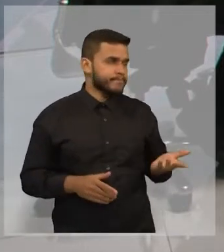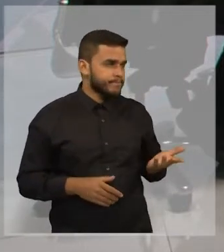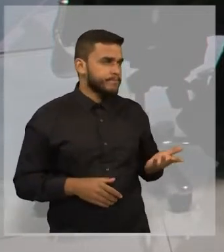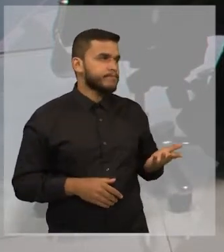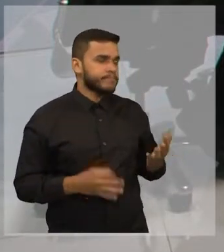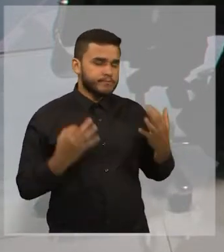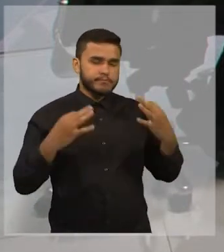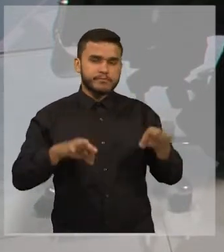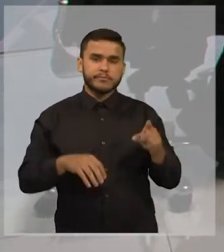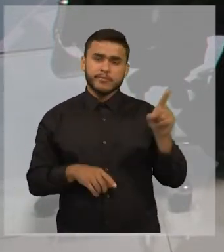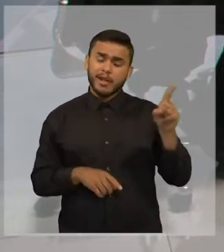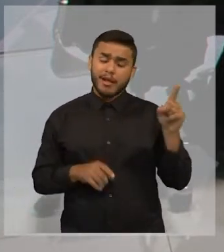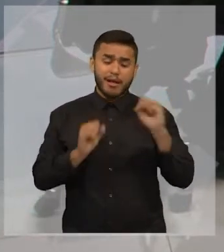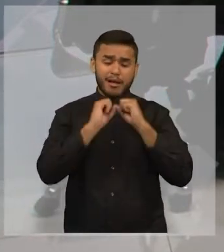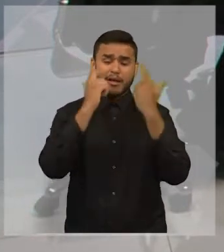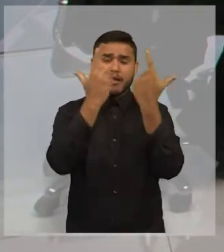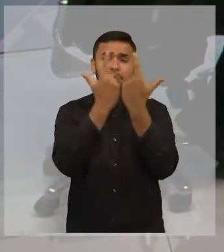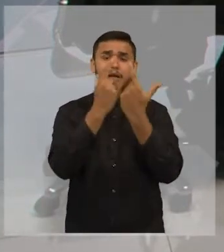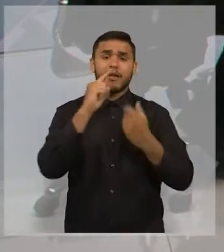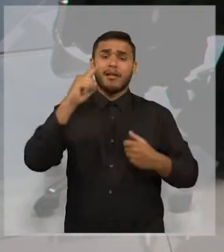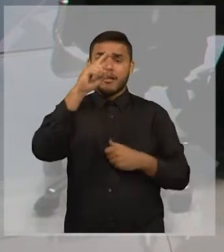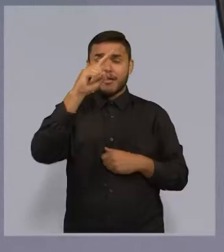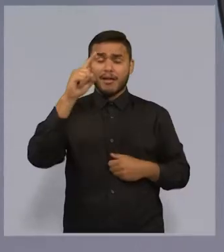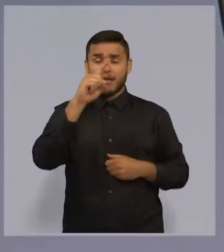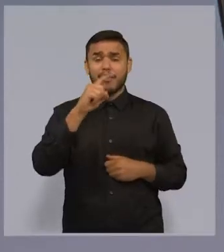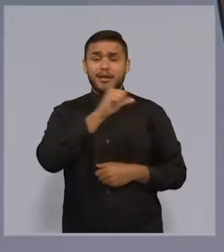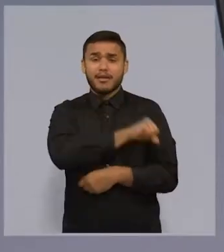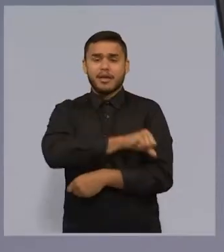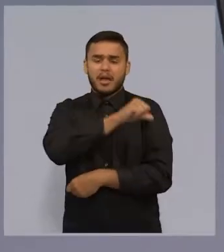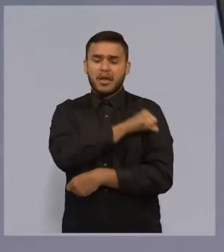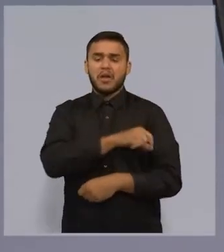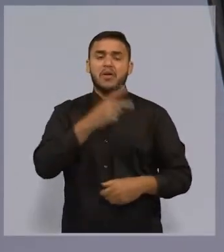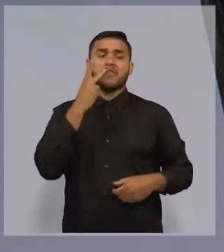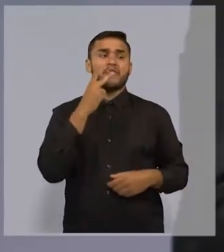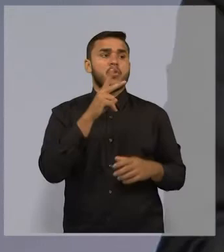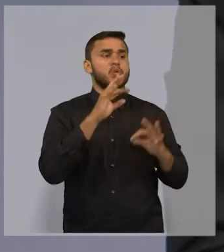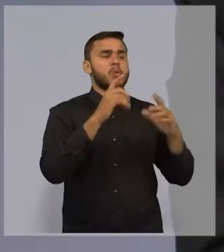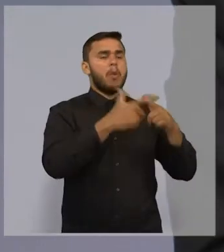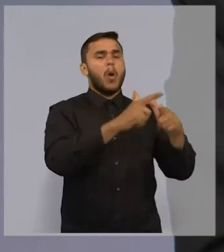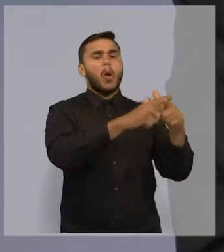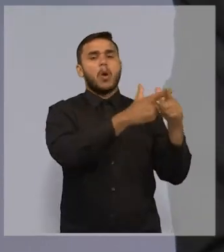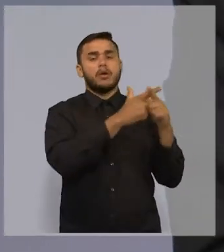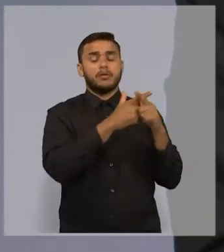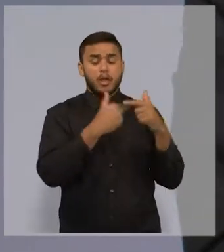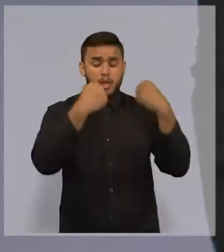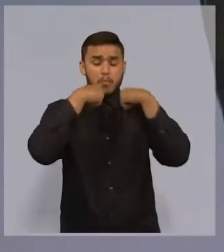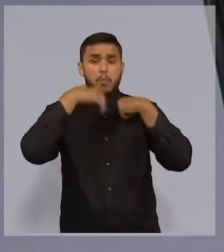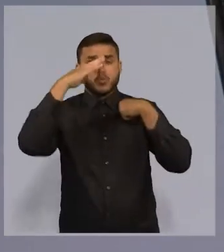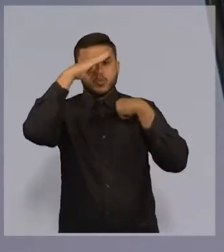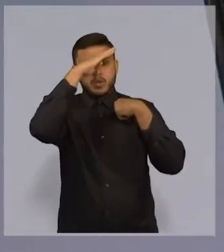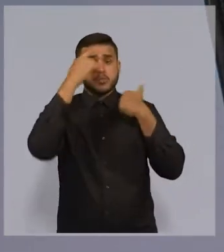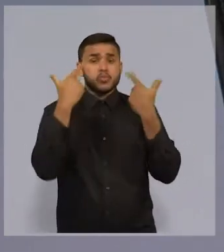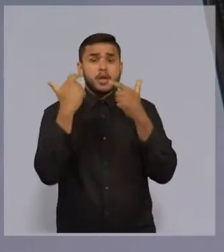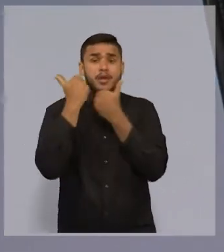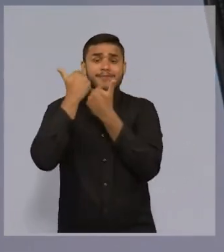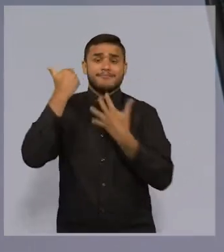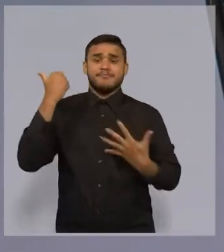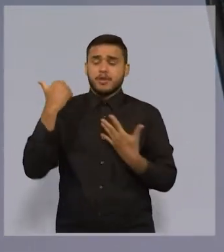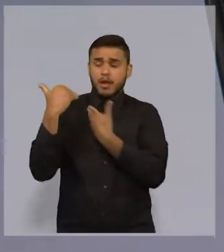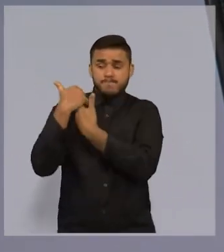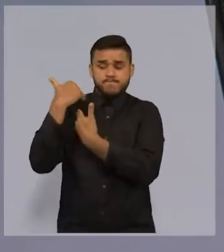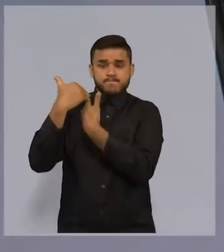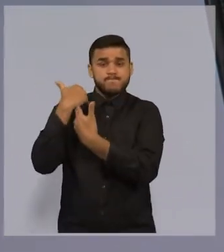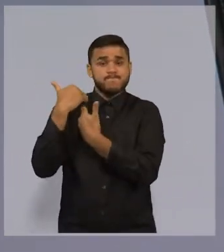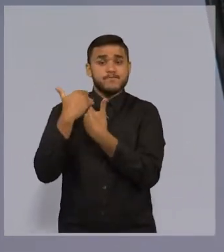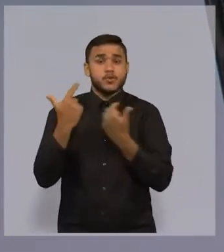a questão, a controvérsia que estava lá dentro da Assembleia, ele está levando para dentro do Palácio do Planalto. O que é que falta aí? Falta